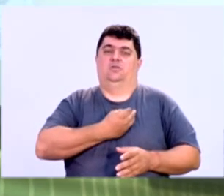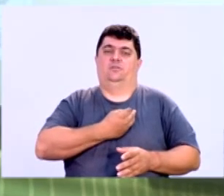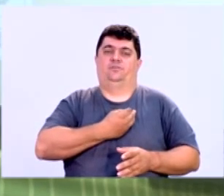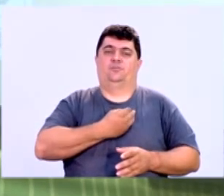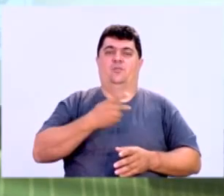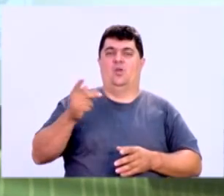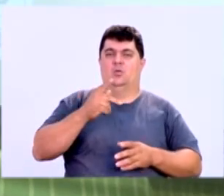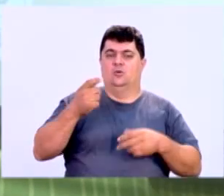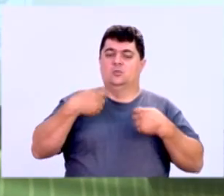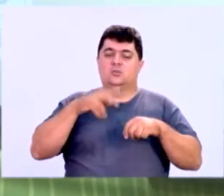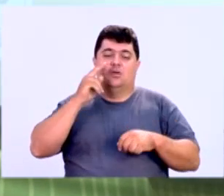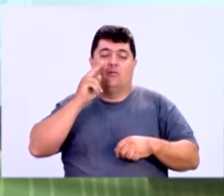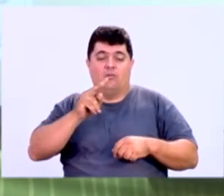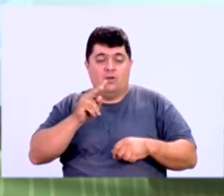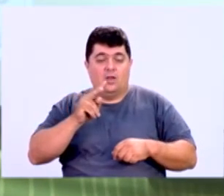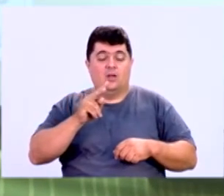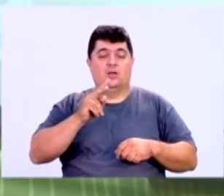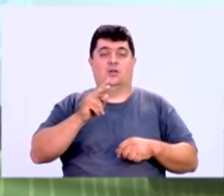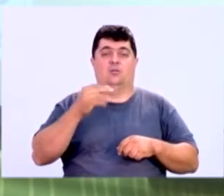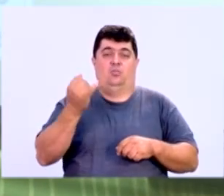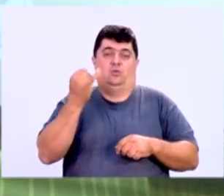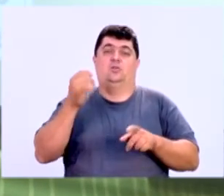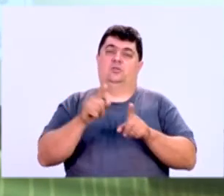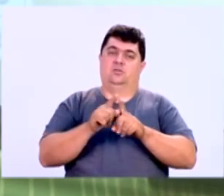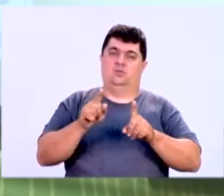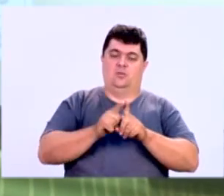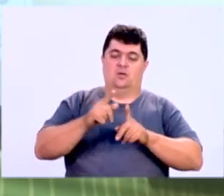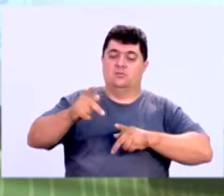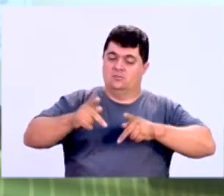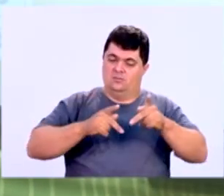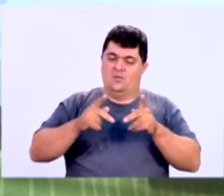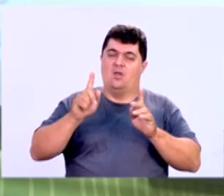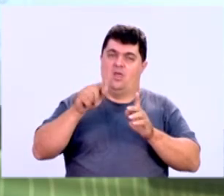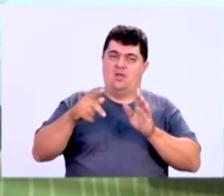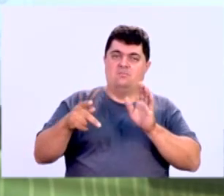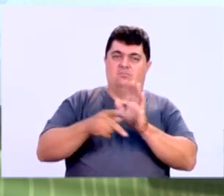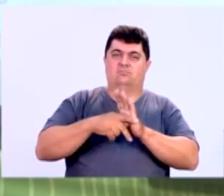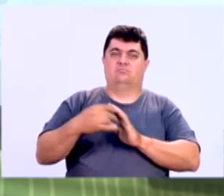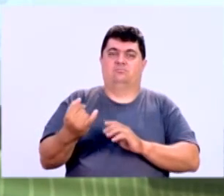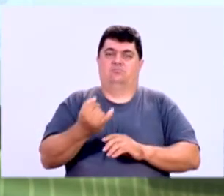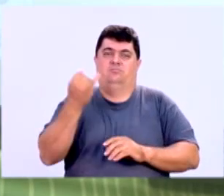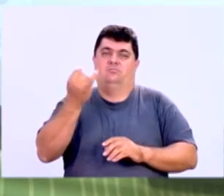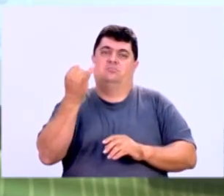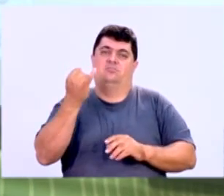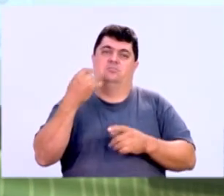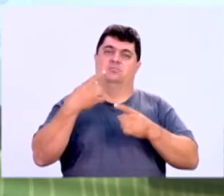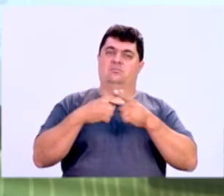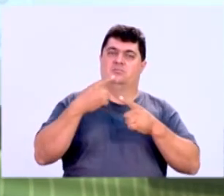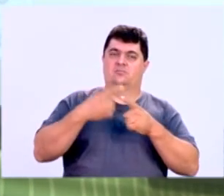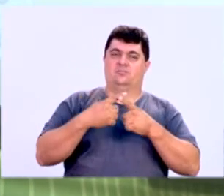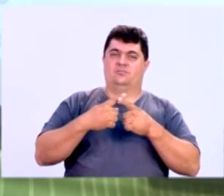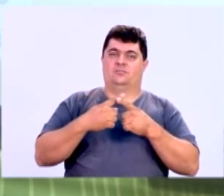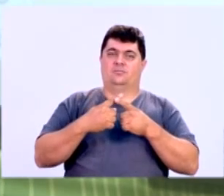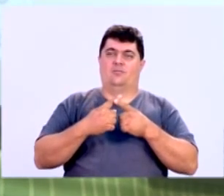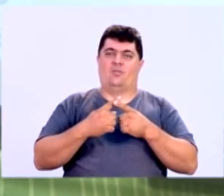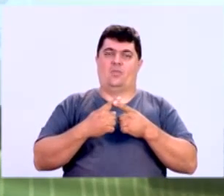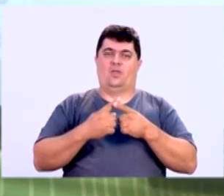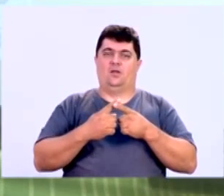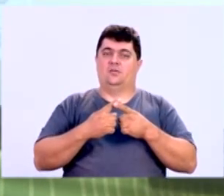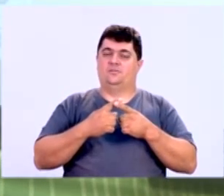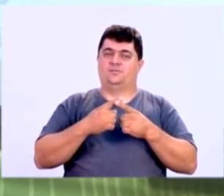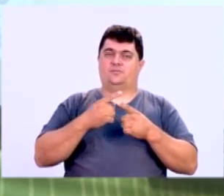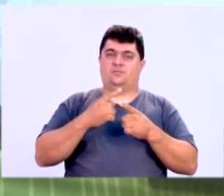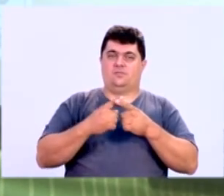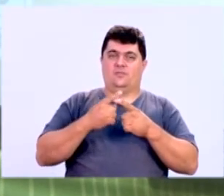professor deve valorizar isso. Então, o planejamento para a educação de jovens e adultos é muito mais importante. Por quê? Porque a